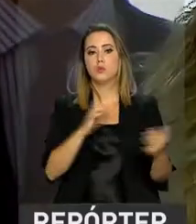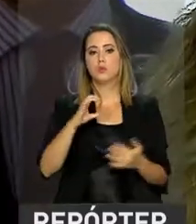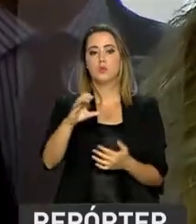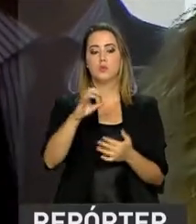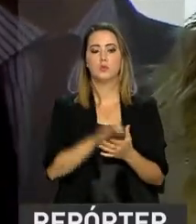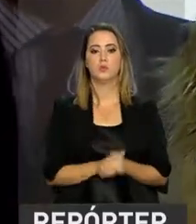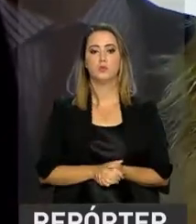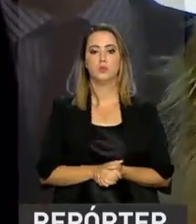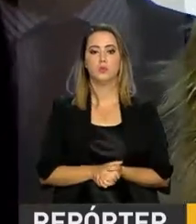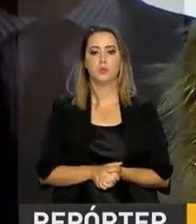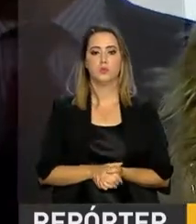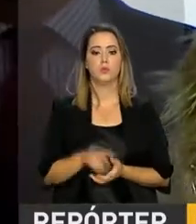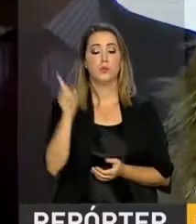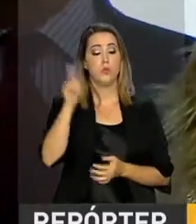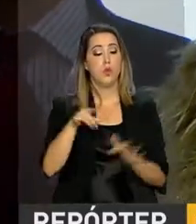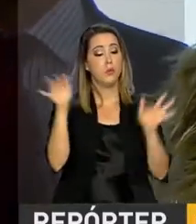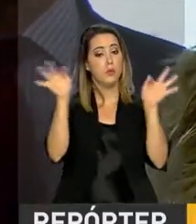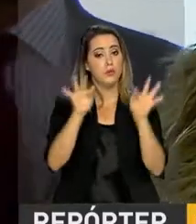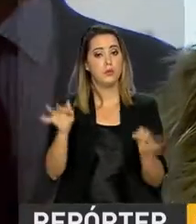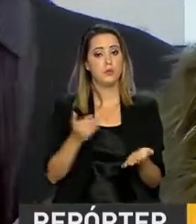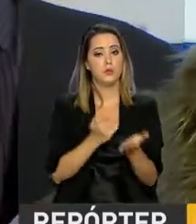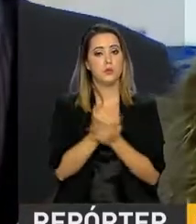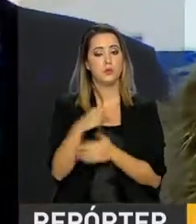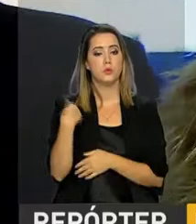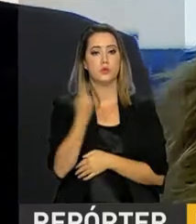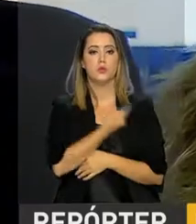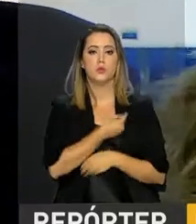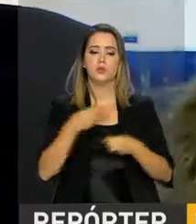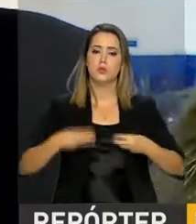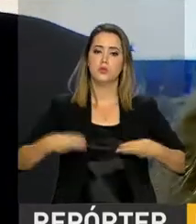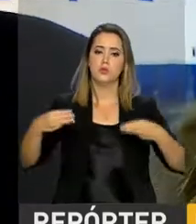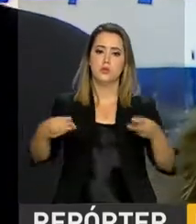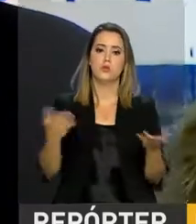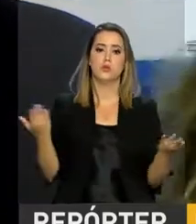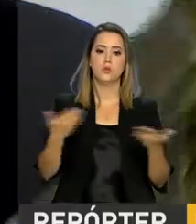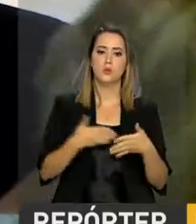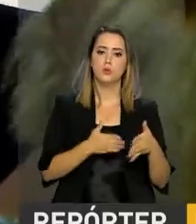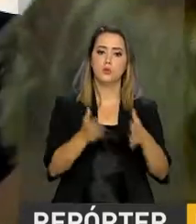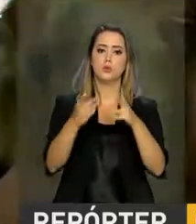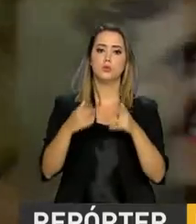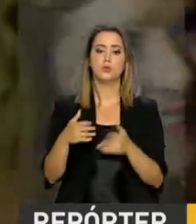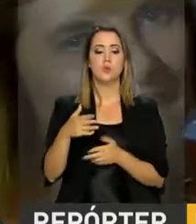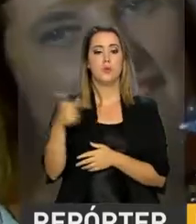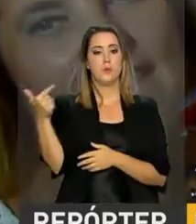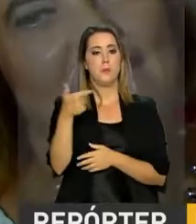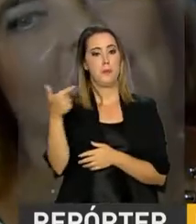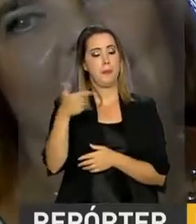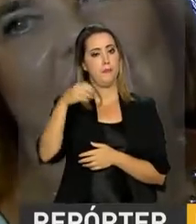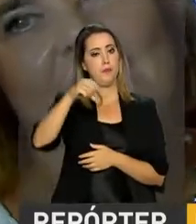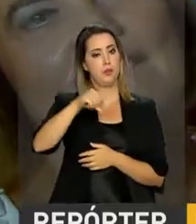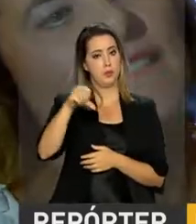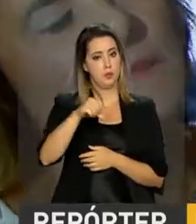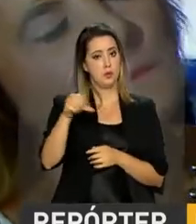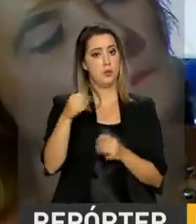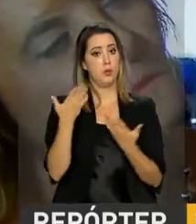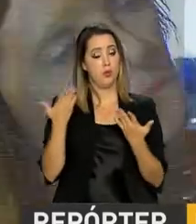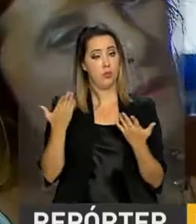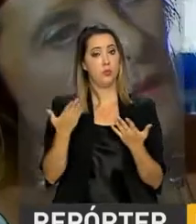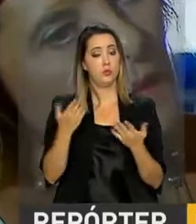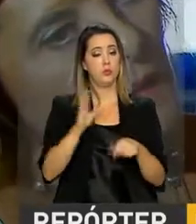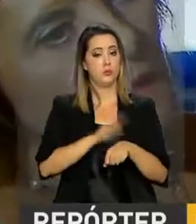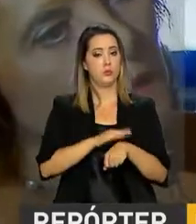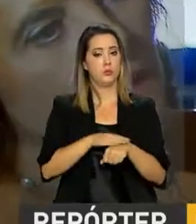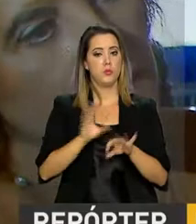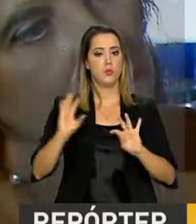uma feliz iniciativa do nosso Ministério, agora caminhando para a 29ª edição. Tivemos